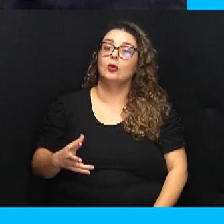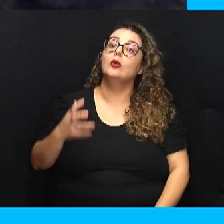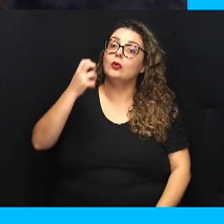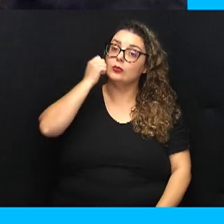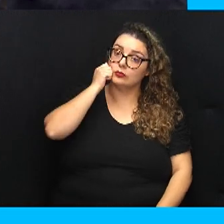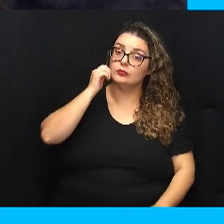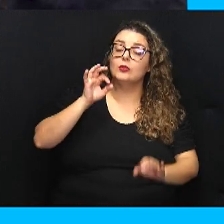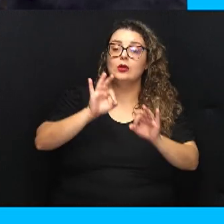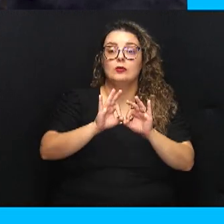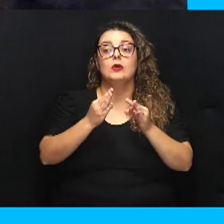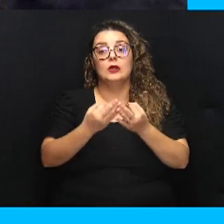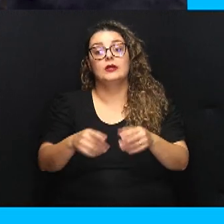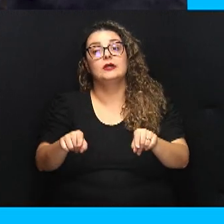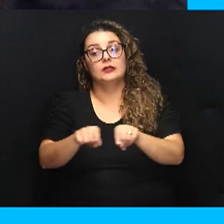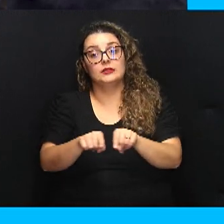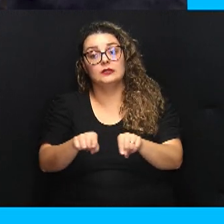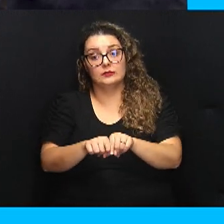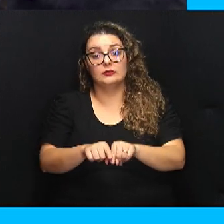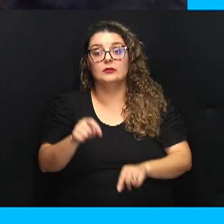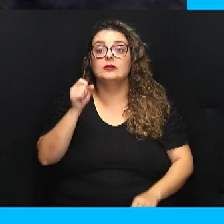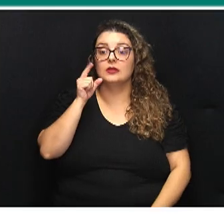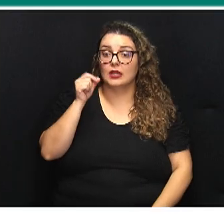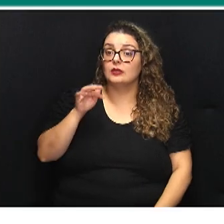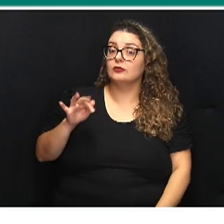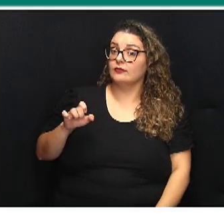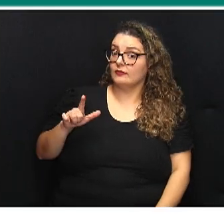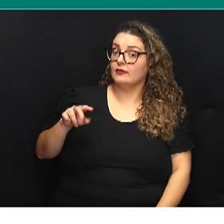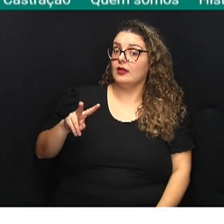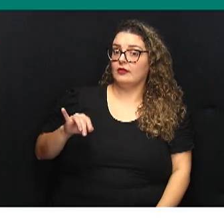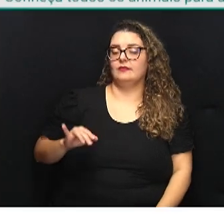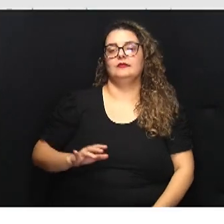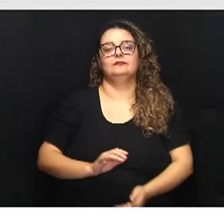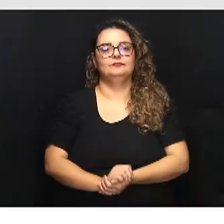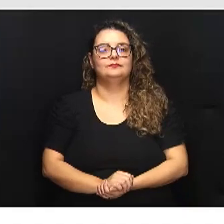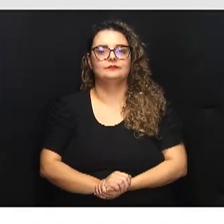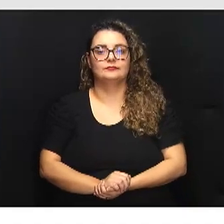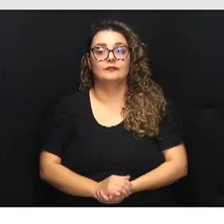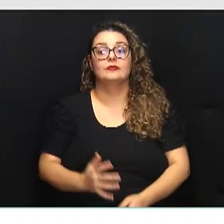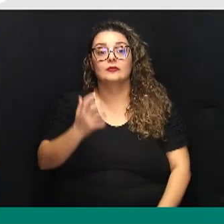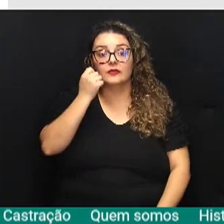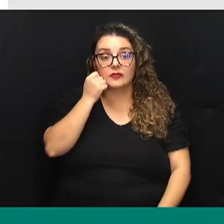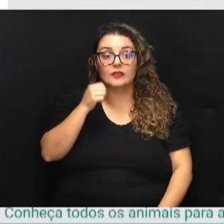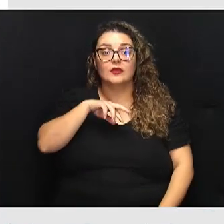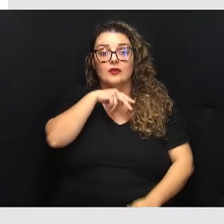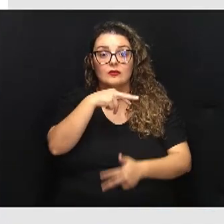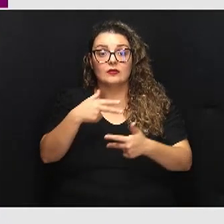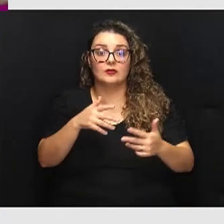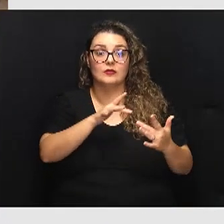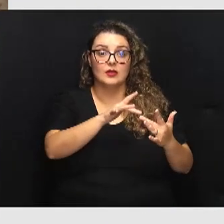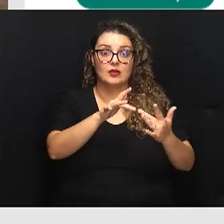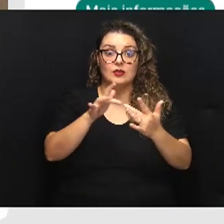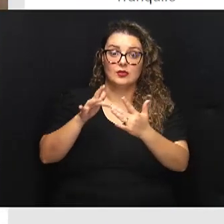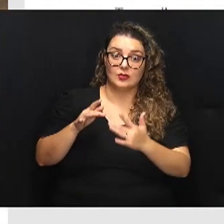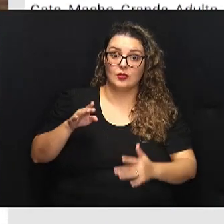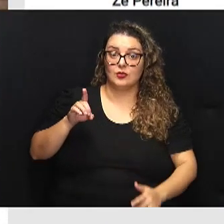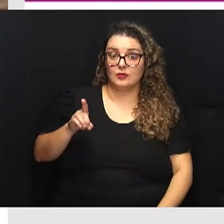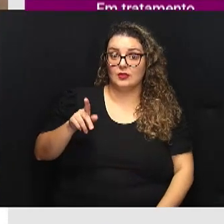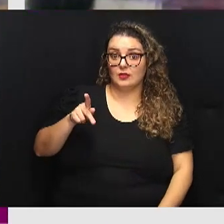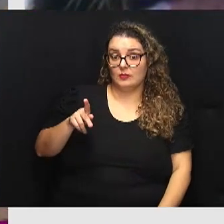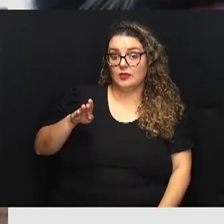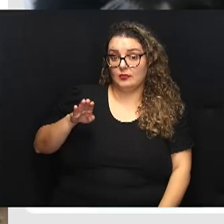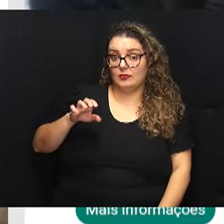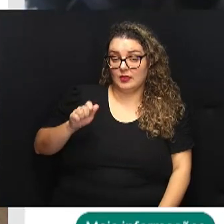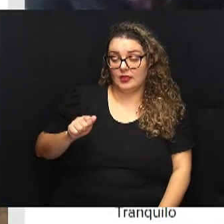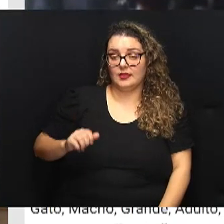um lar que também tenha gatos felve. Para adotar um destes bichinhos, entre em contato com o DPBEA de